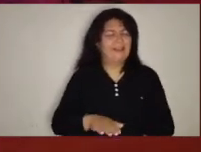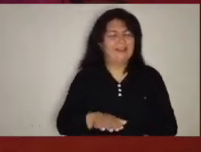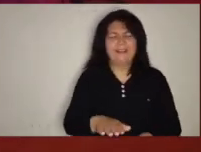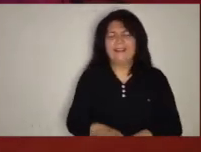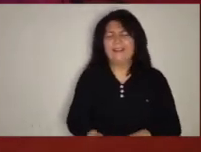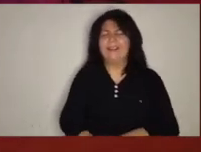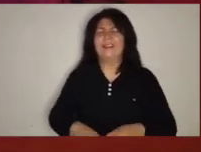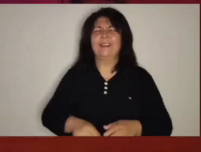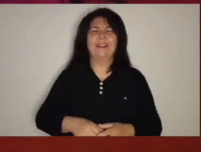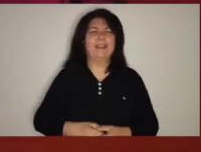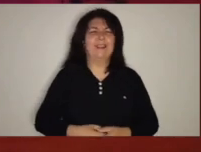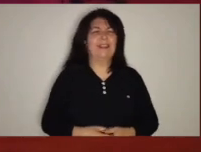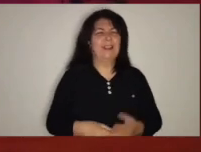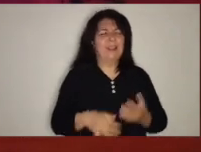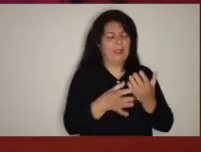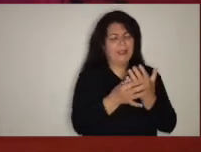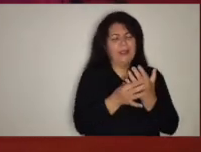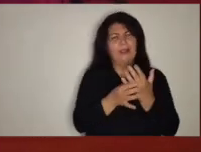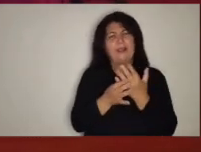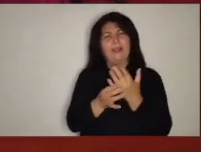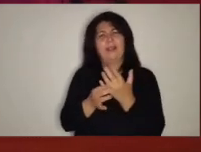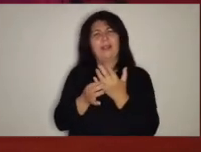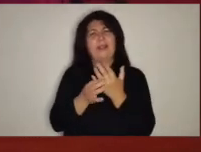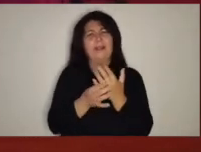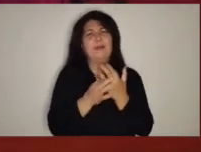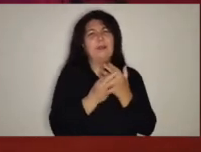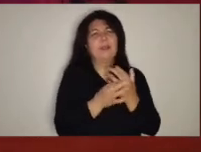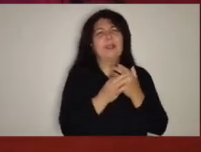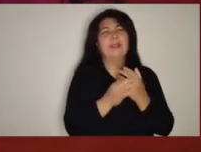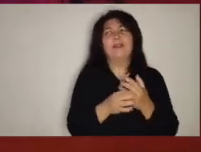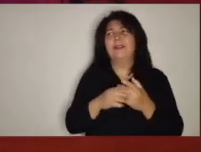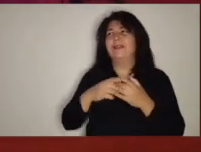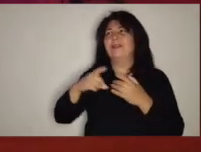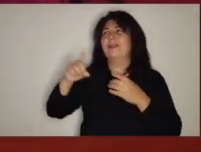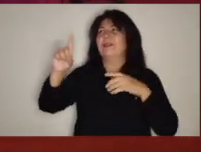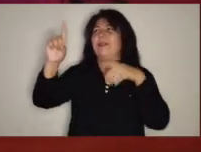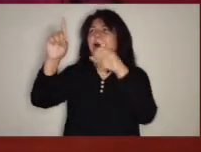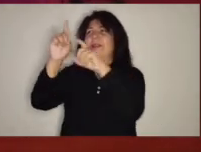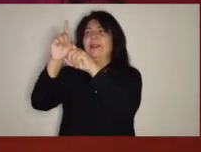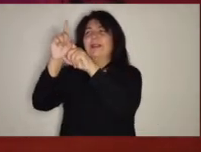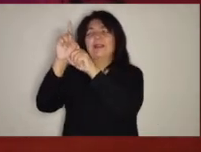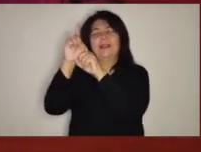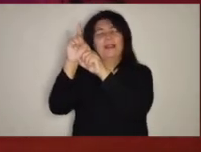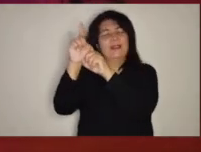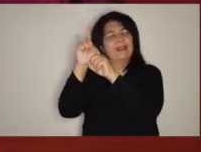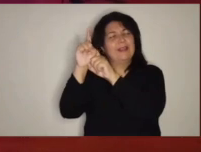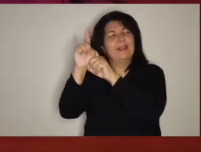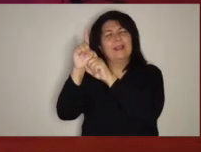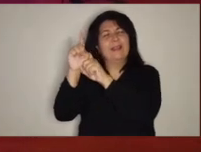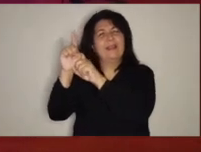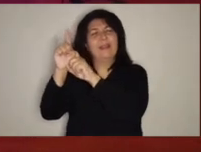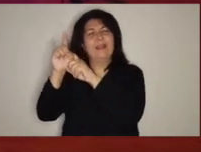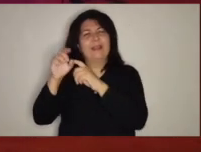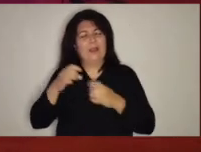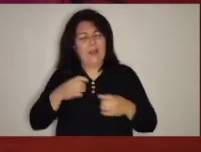suportar o ritmo. Pois no anel em meu dedo e